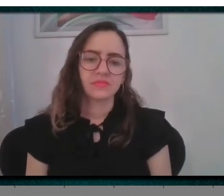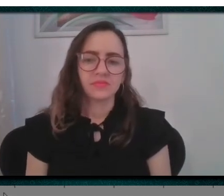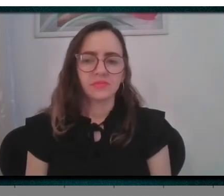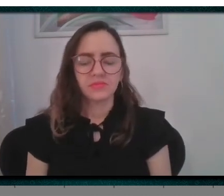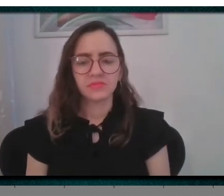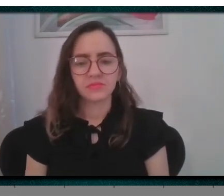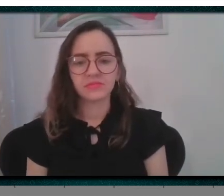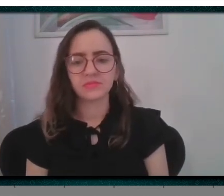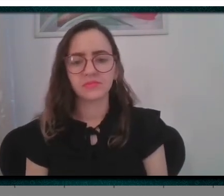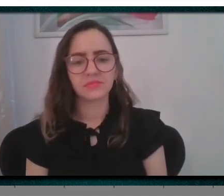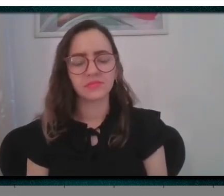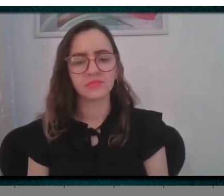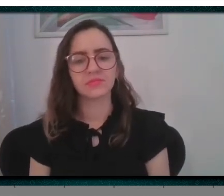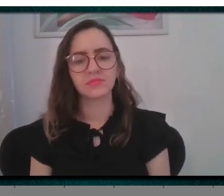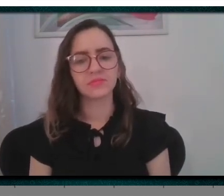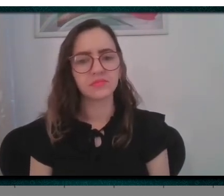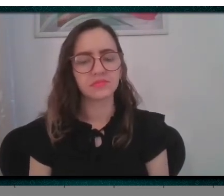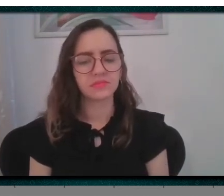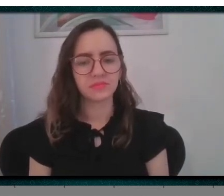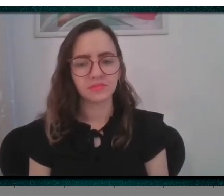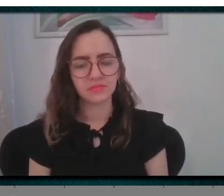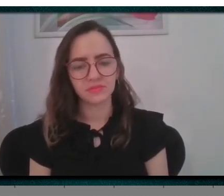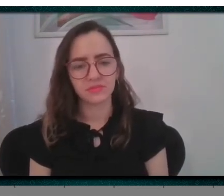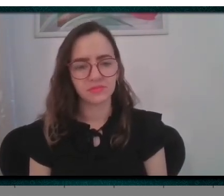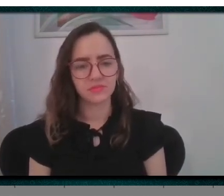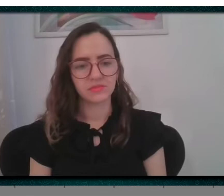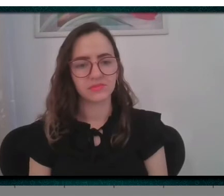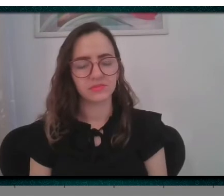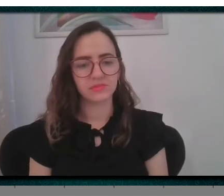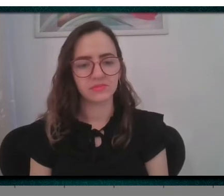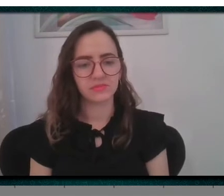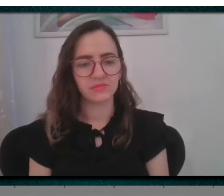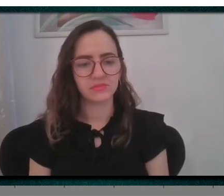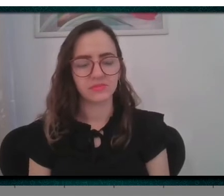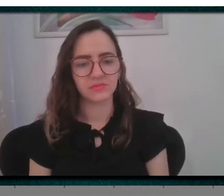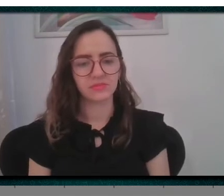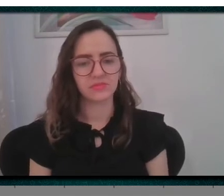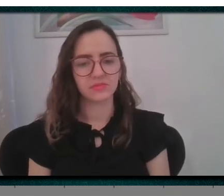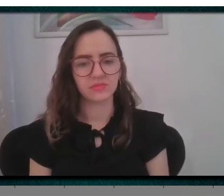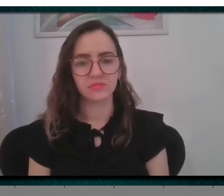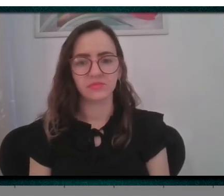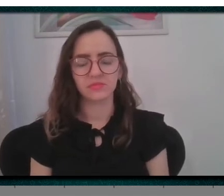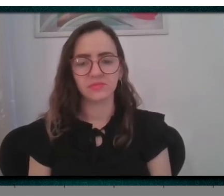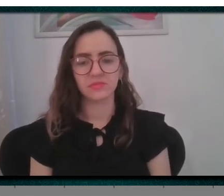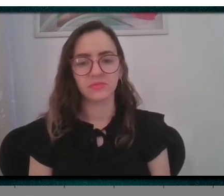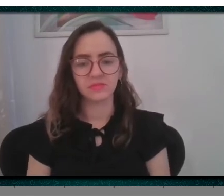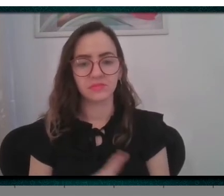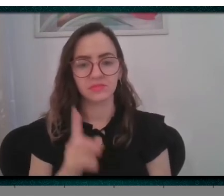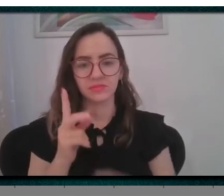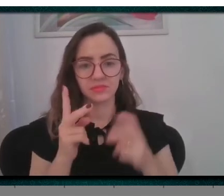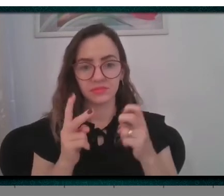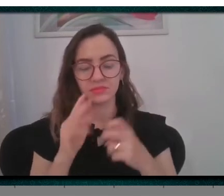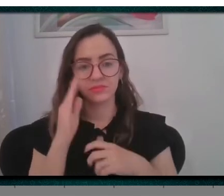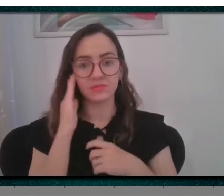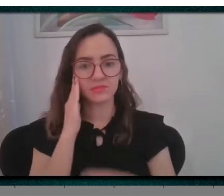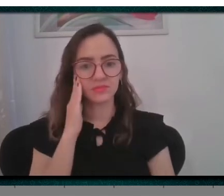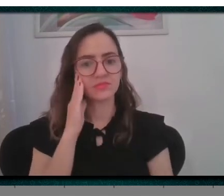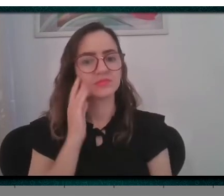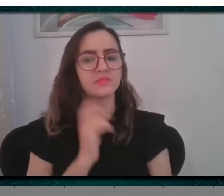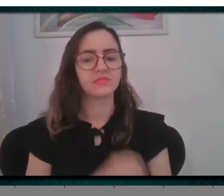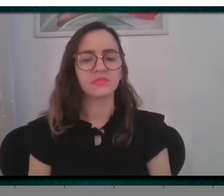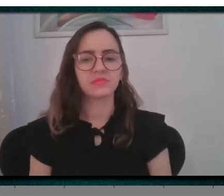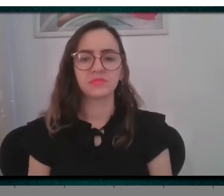essa representação de forma a deixar evidente isso. Quando a gente fala